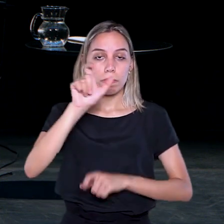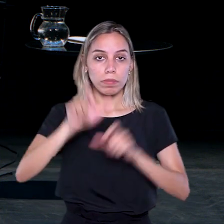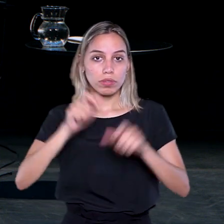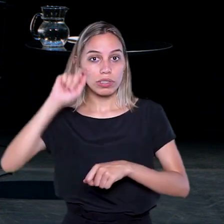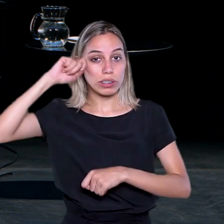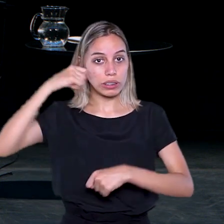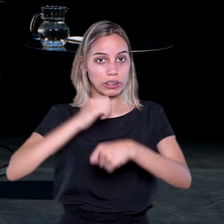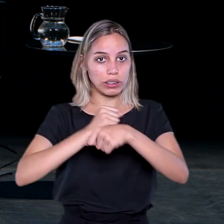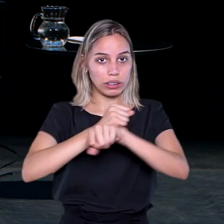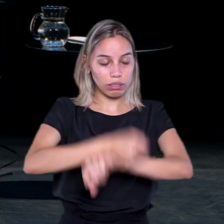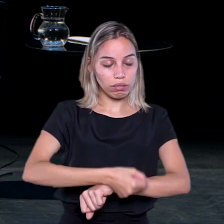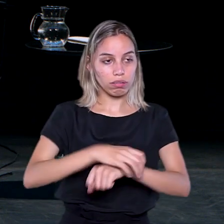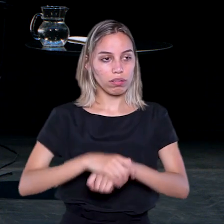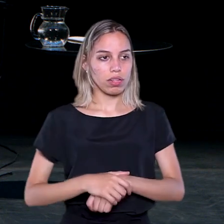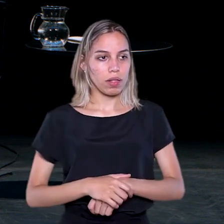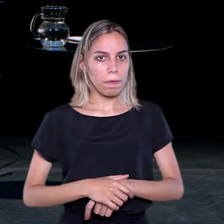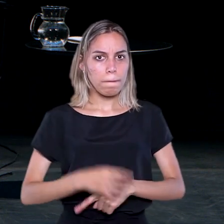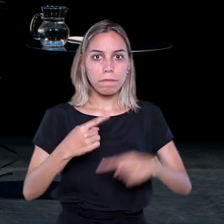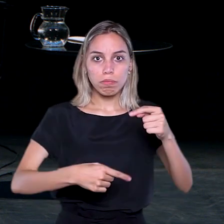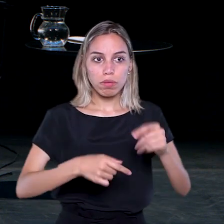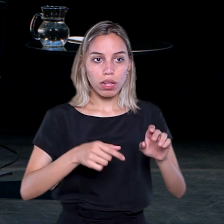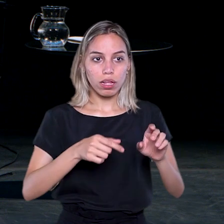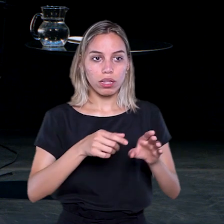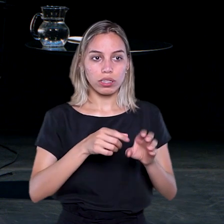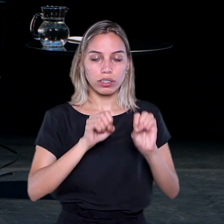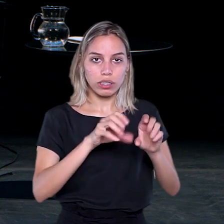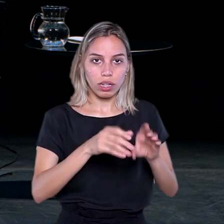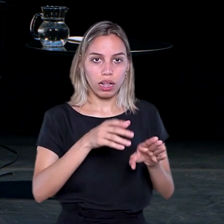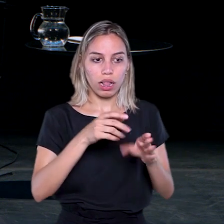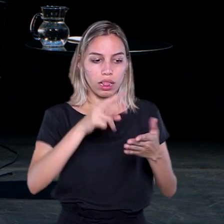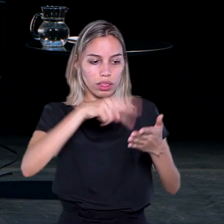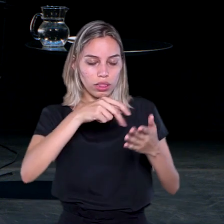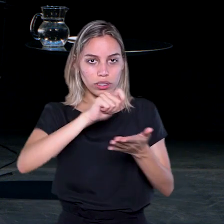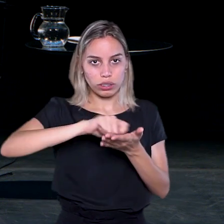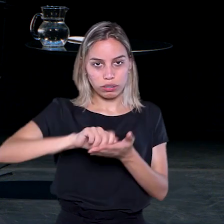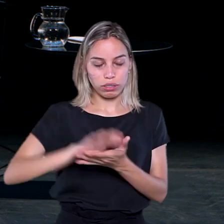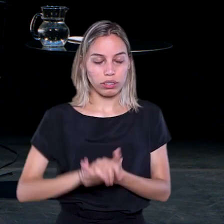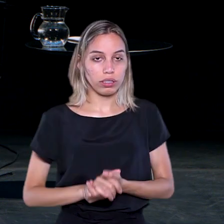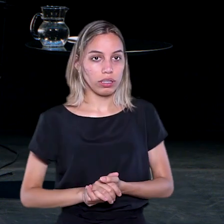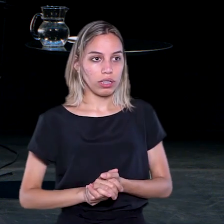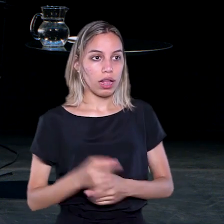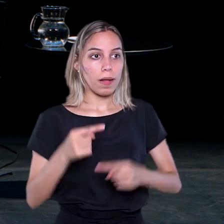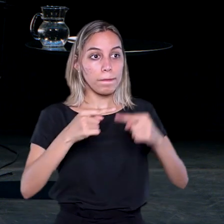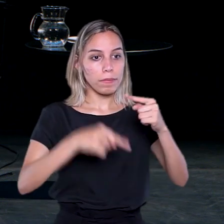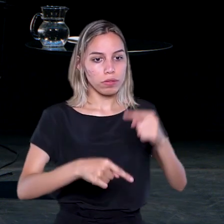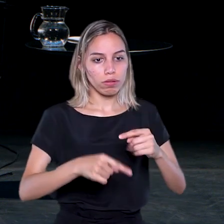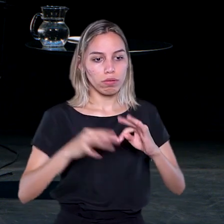escravos. A lei é escrever. Aí tem nuances interessantes. Por exemplo, a proibição completa de